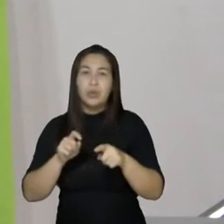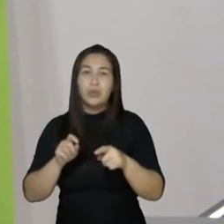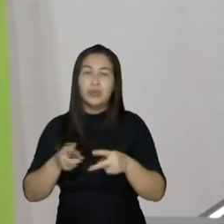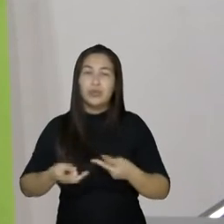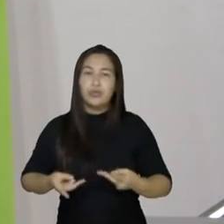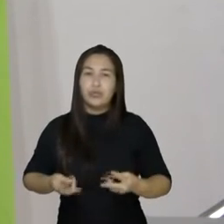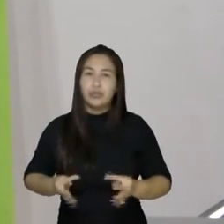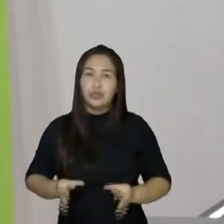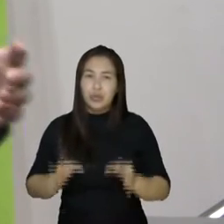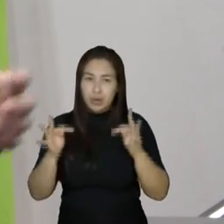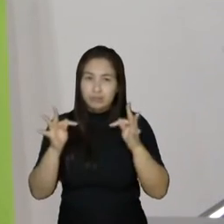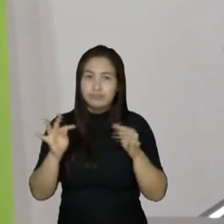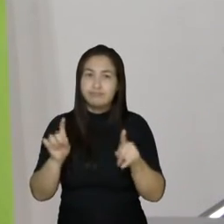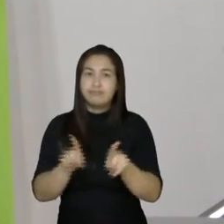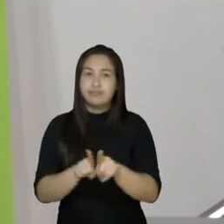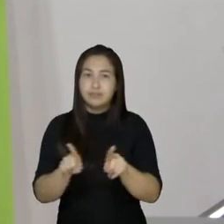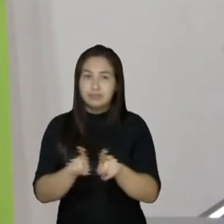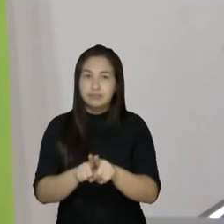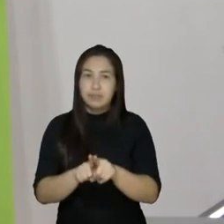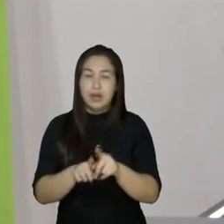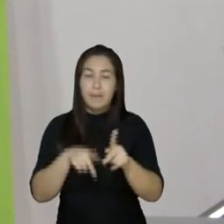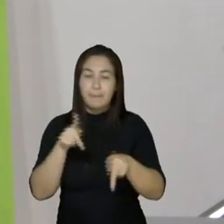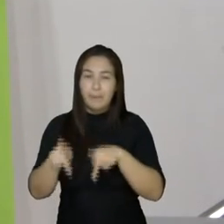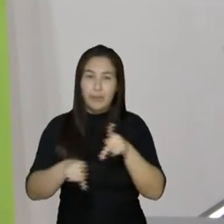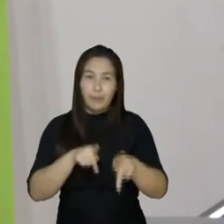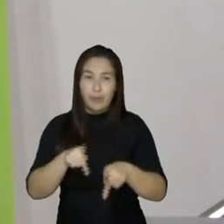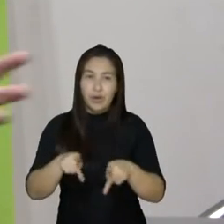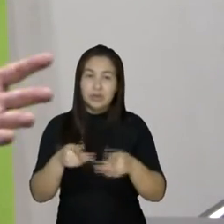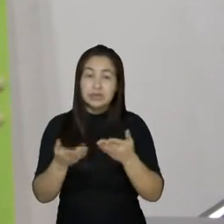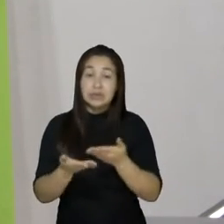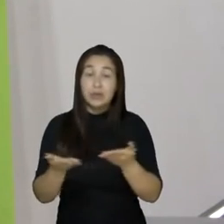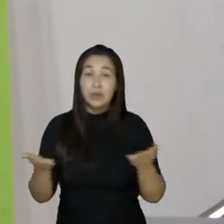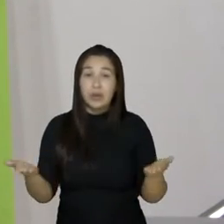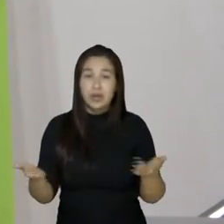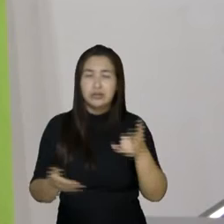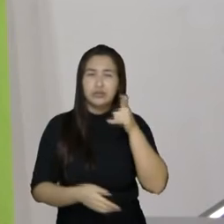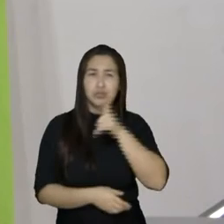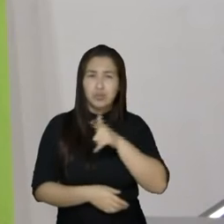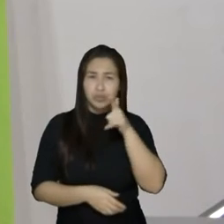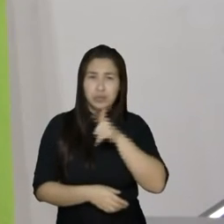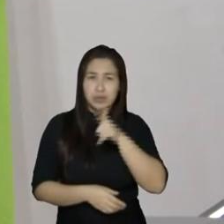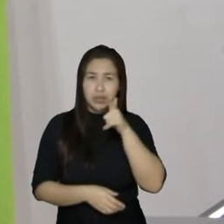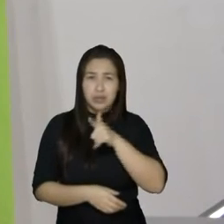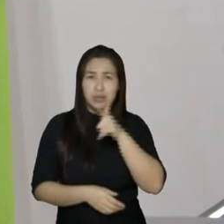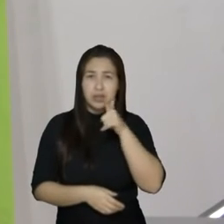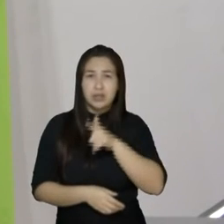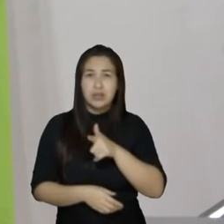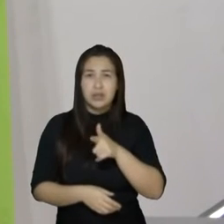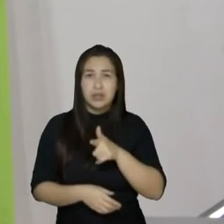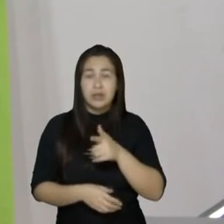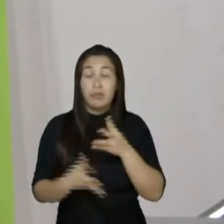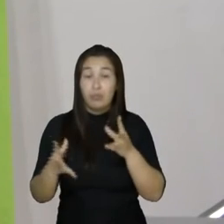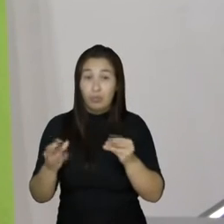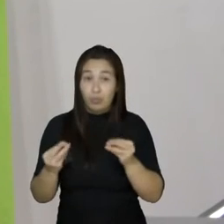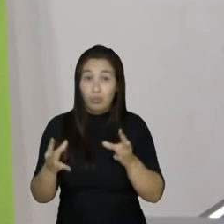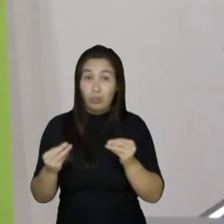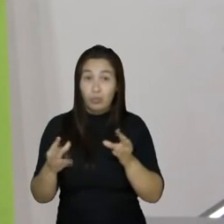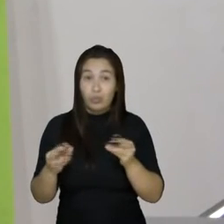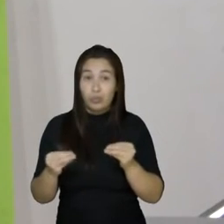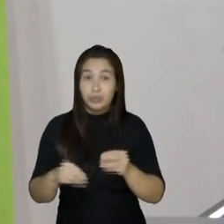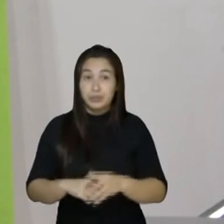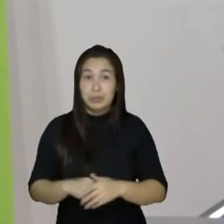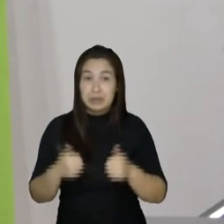tecnológico, de uma população, de uma capacidade imensurável e